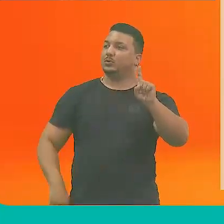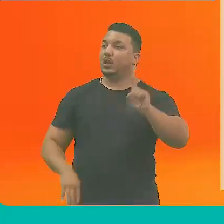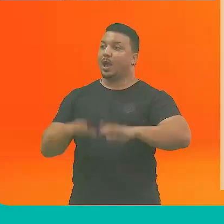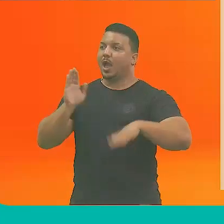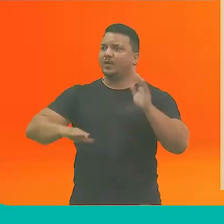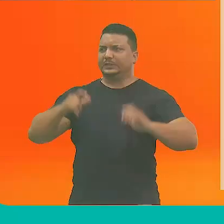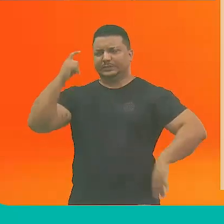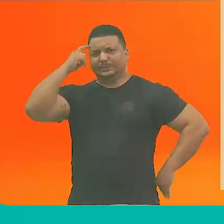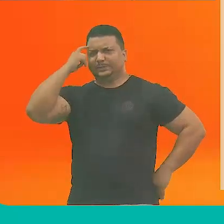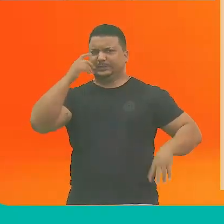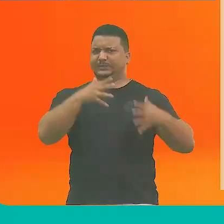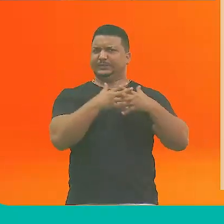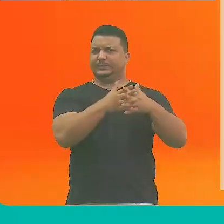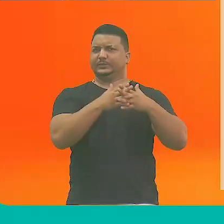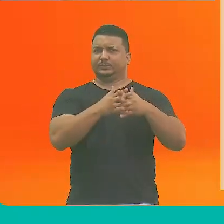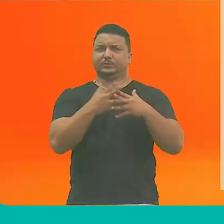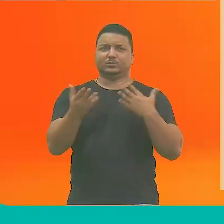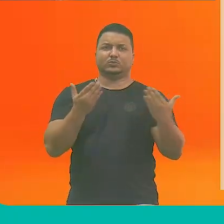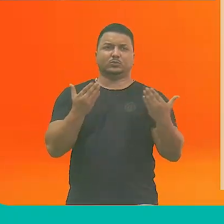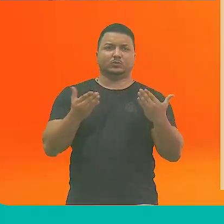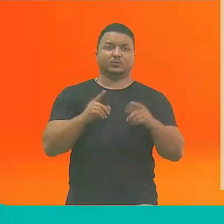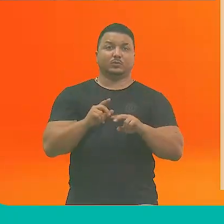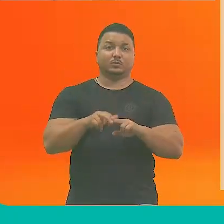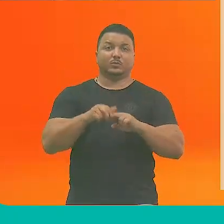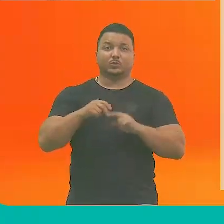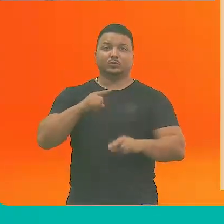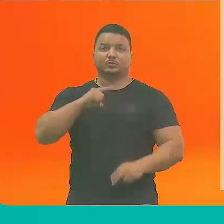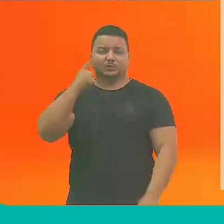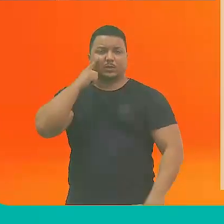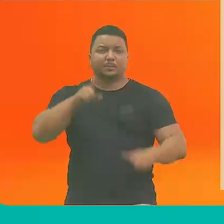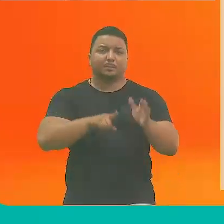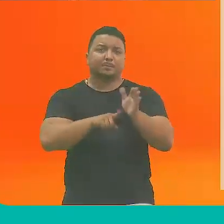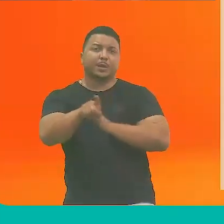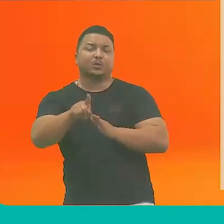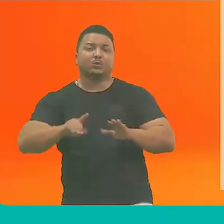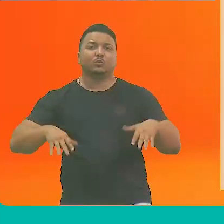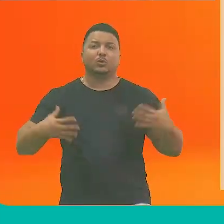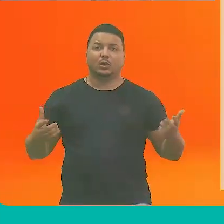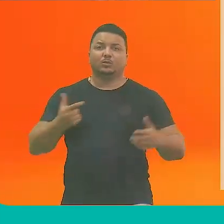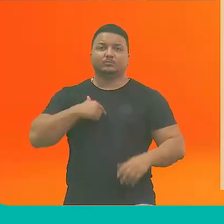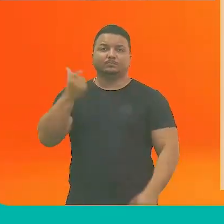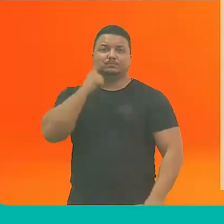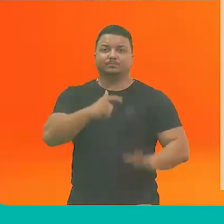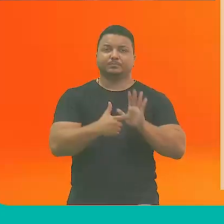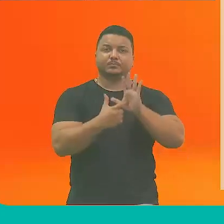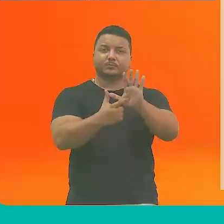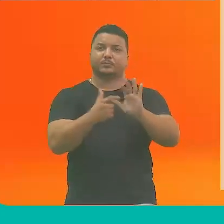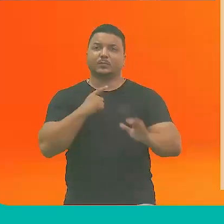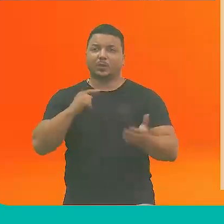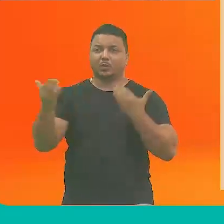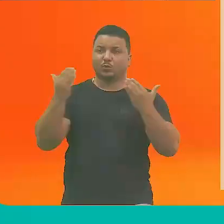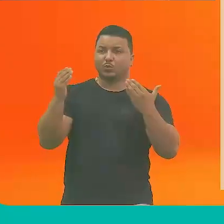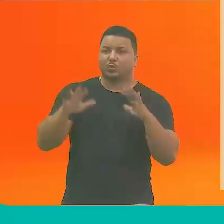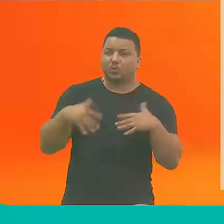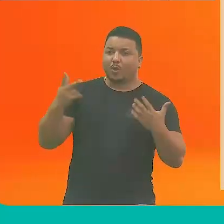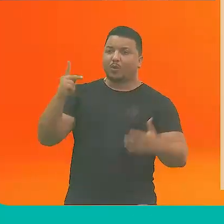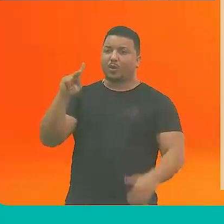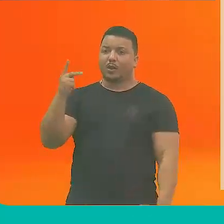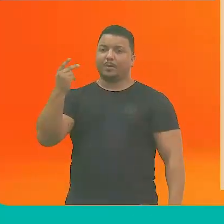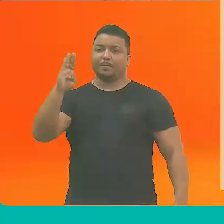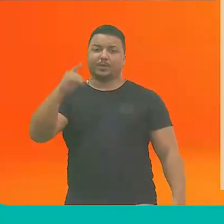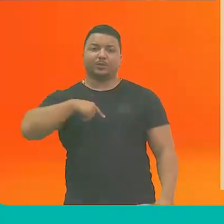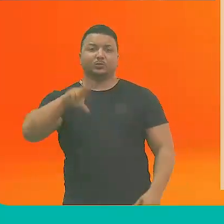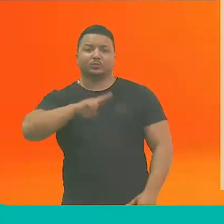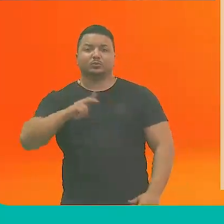gente fique em dúvida. E aí eu coloquei algumas questões para mostrar questões que a gente fica em dúvida de qual é a habilidade que a gente